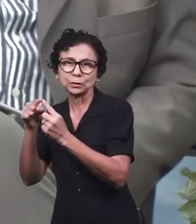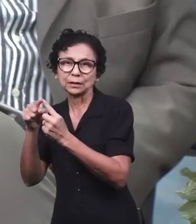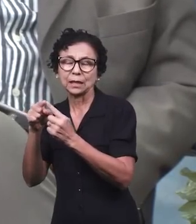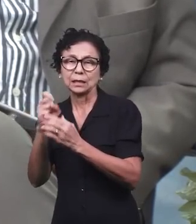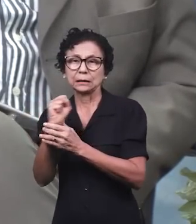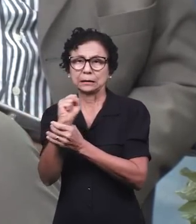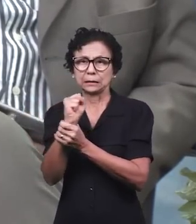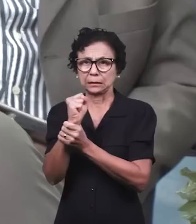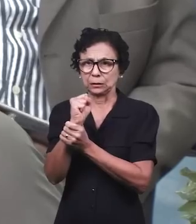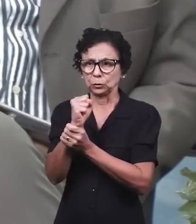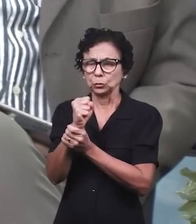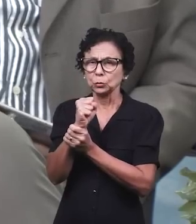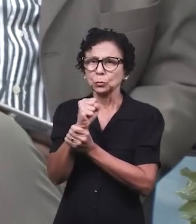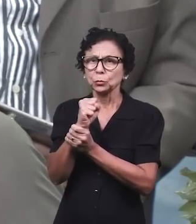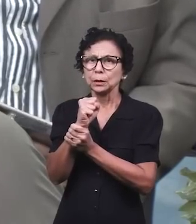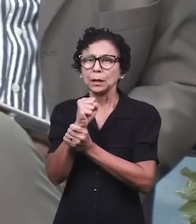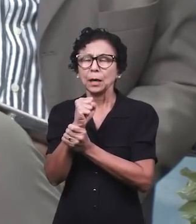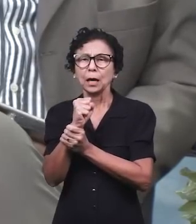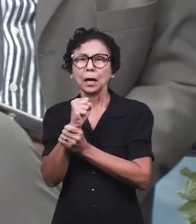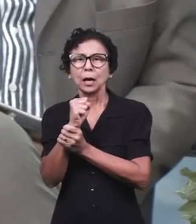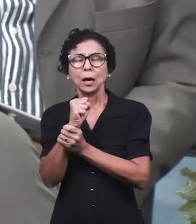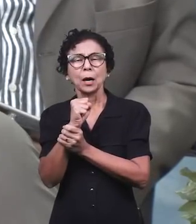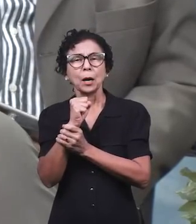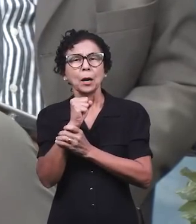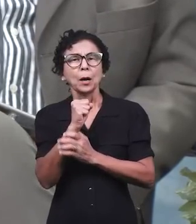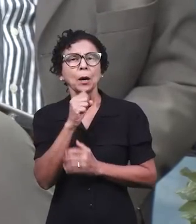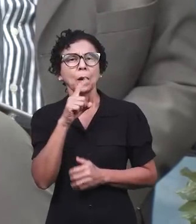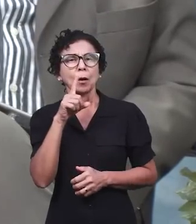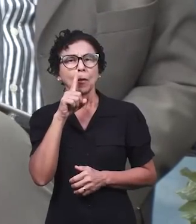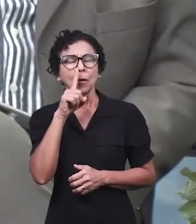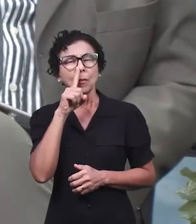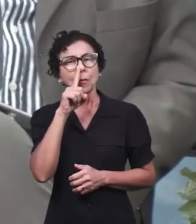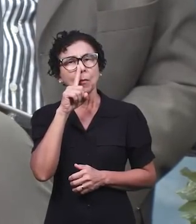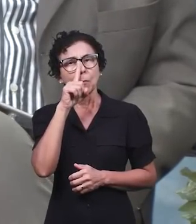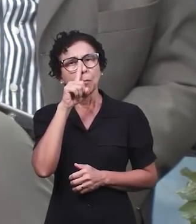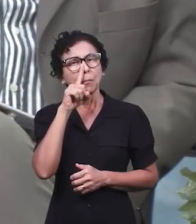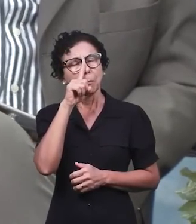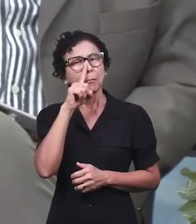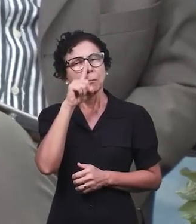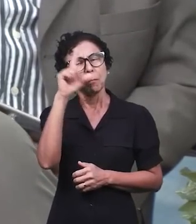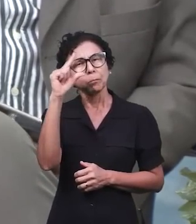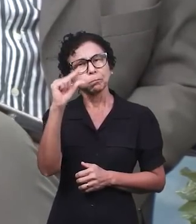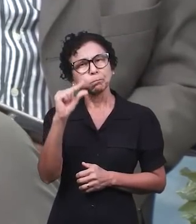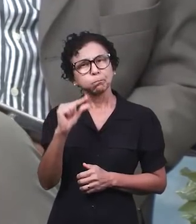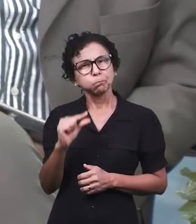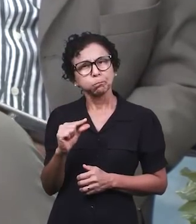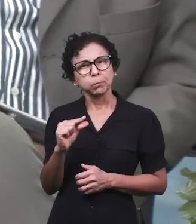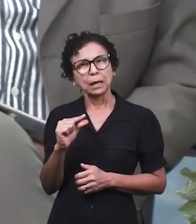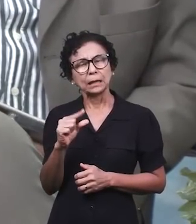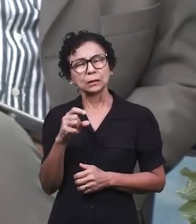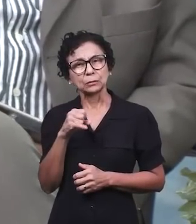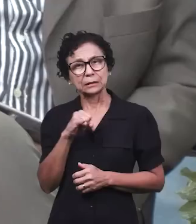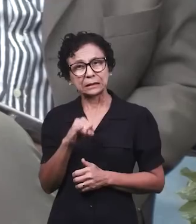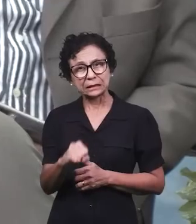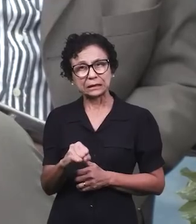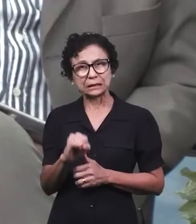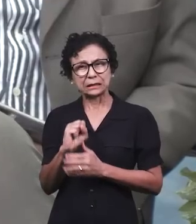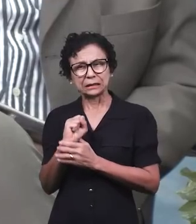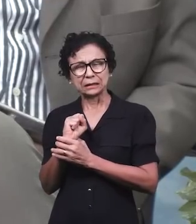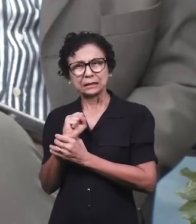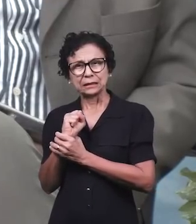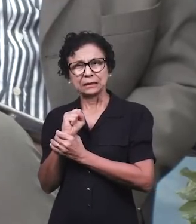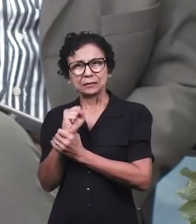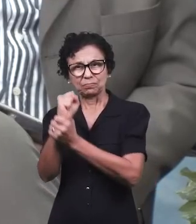essa alternativa, menor o retorno previsto. Quanto mais arriscada, arrojada